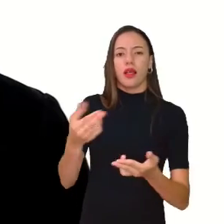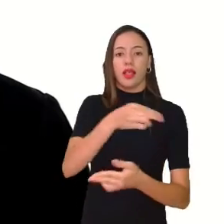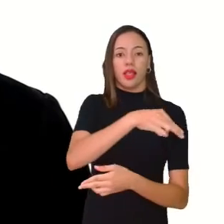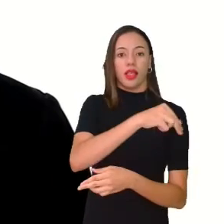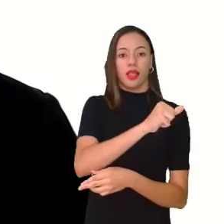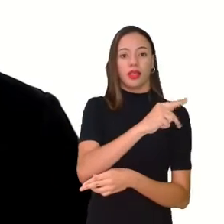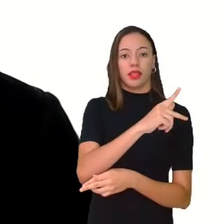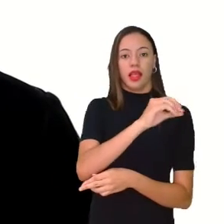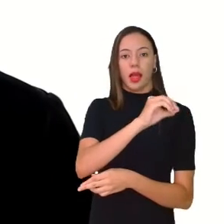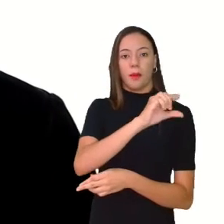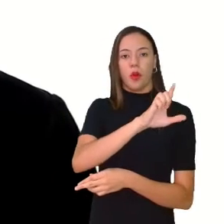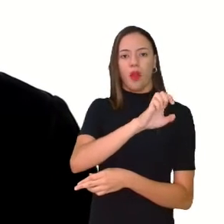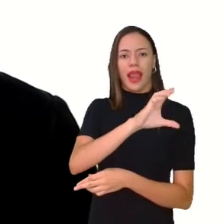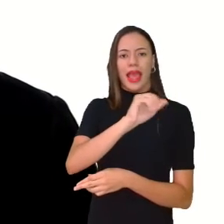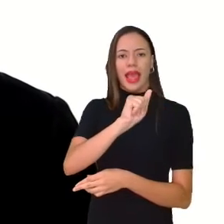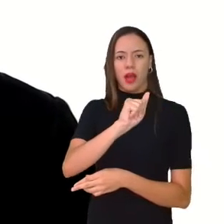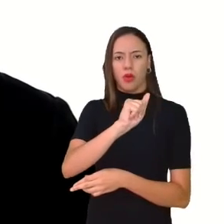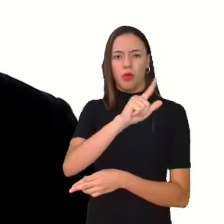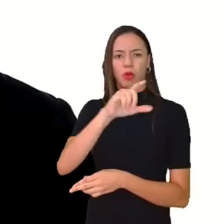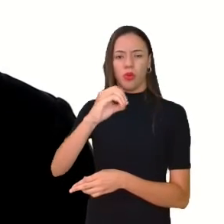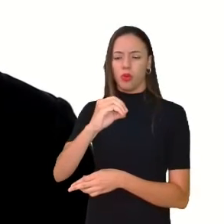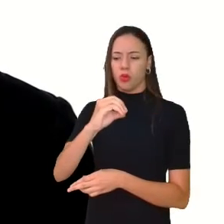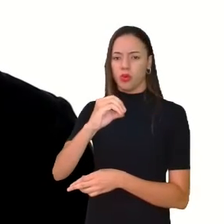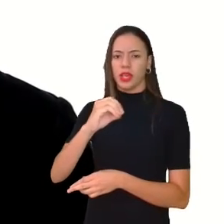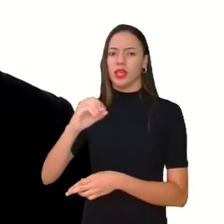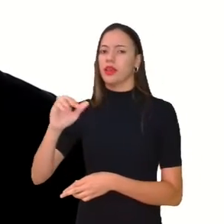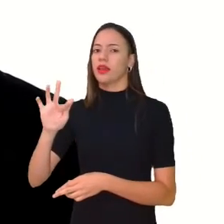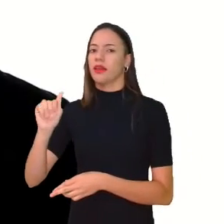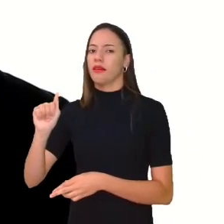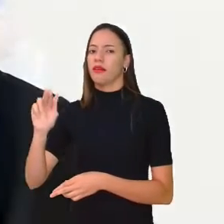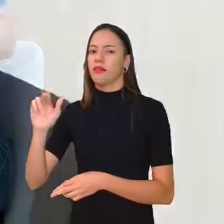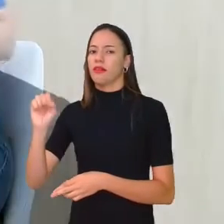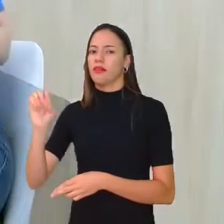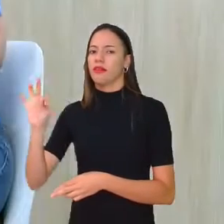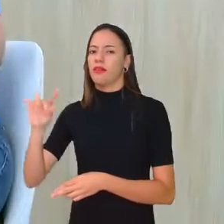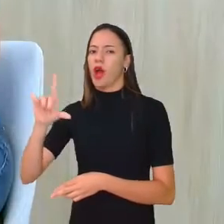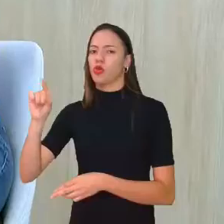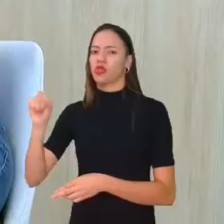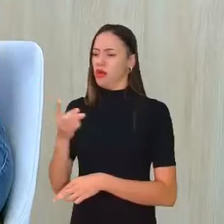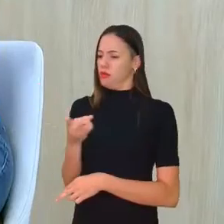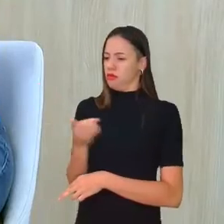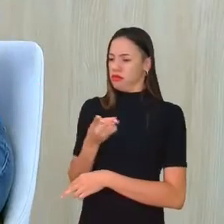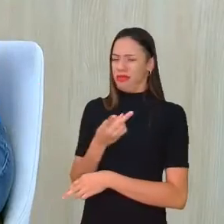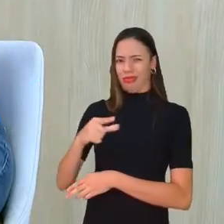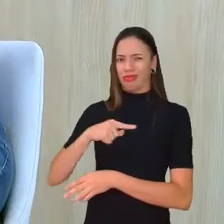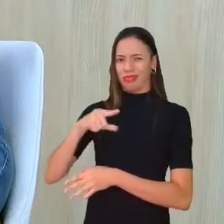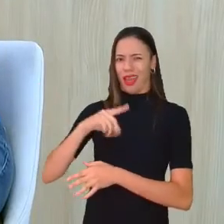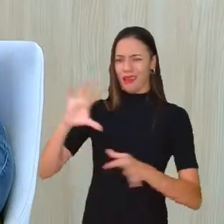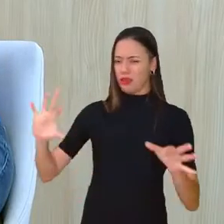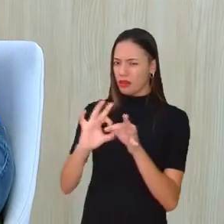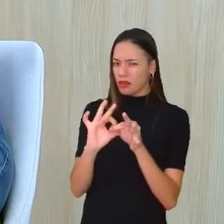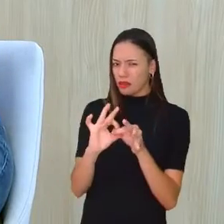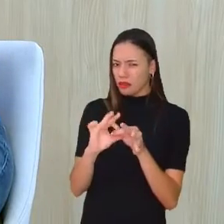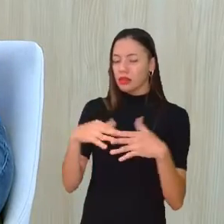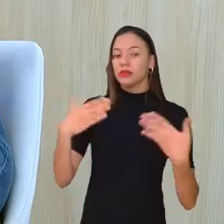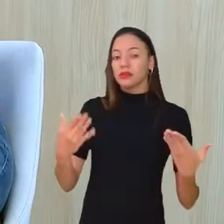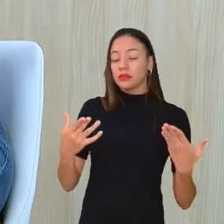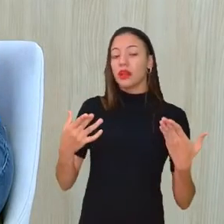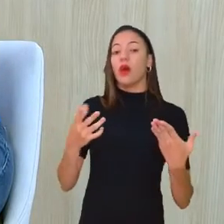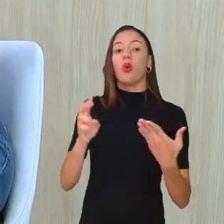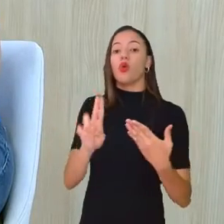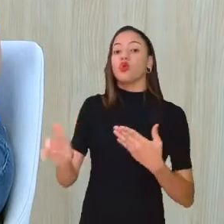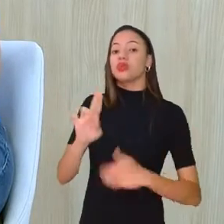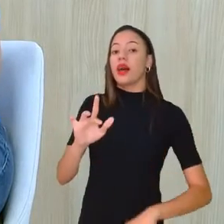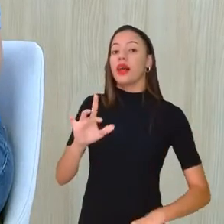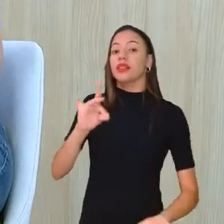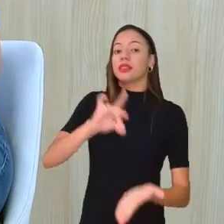Napoleão Bonaparte e Faustão? Será? Qual a relação? Será que existe? Então, assim, quando a gente aplica essa teoria, a gente vê que